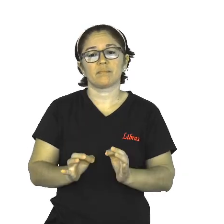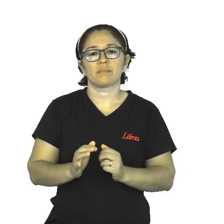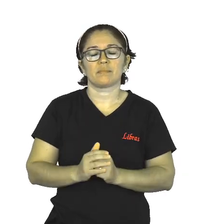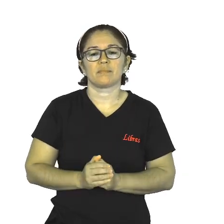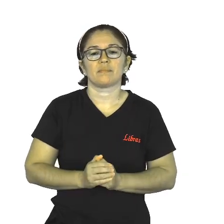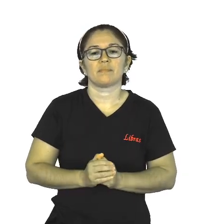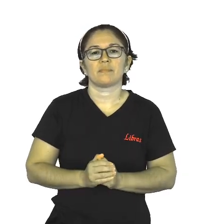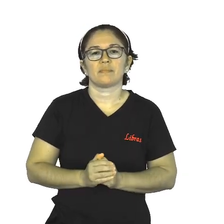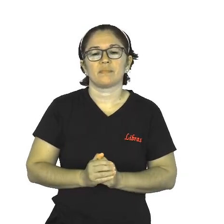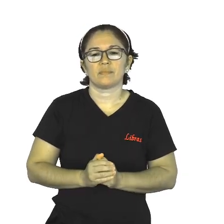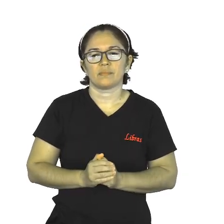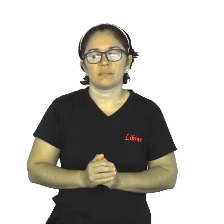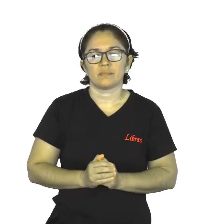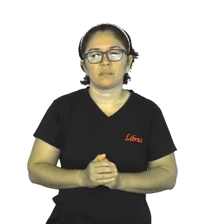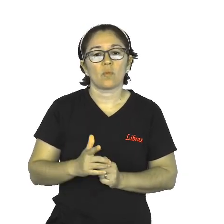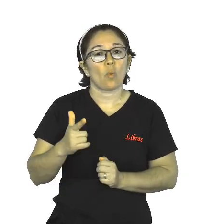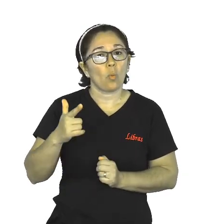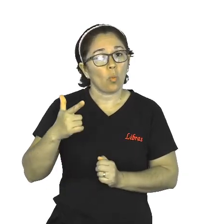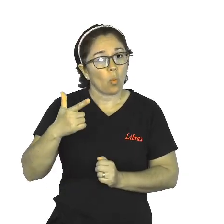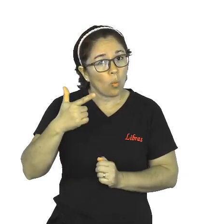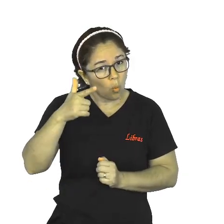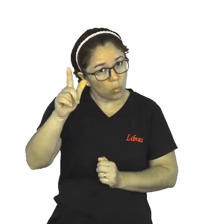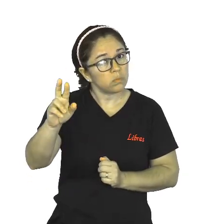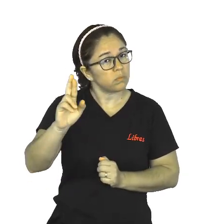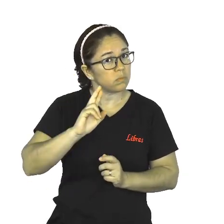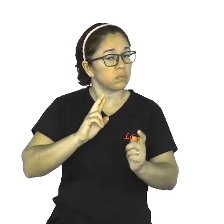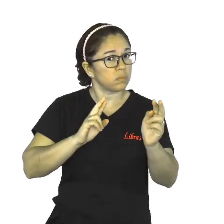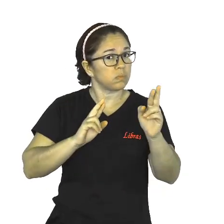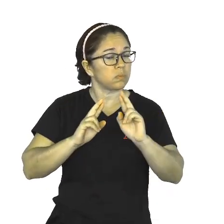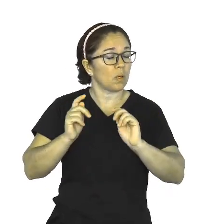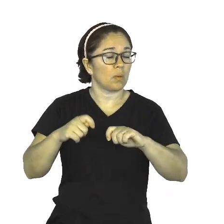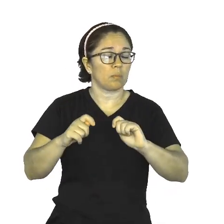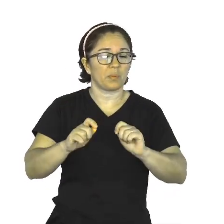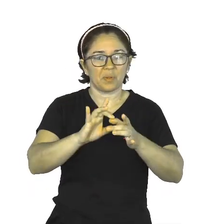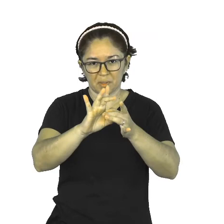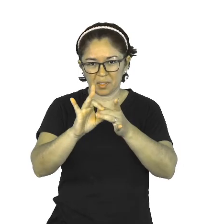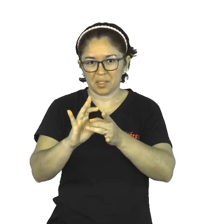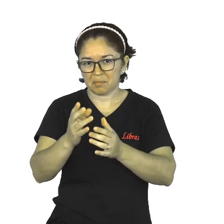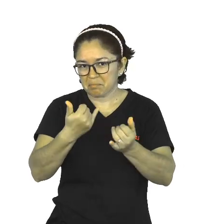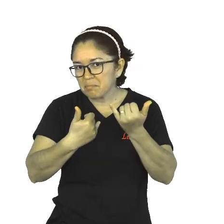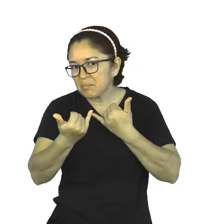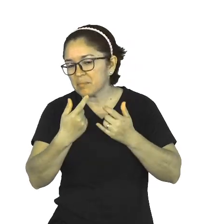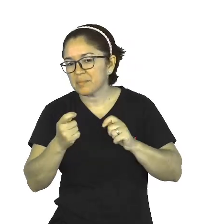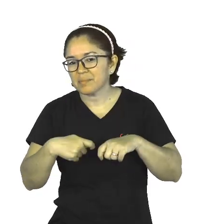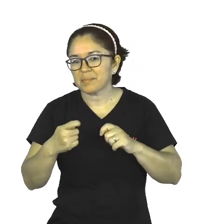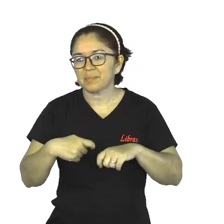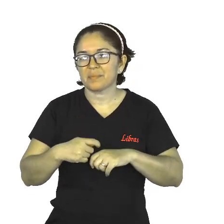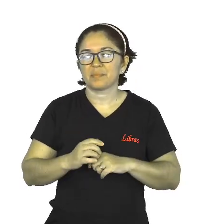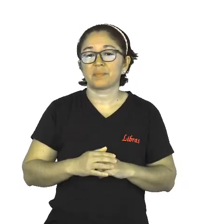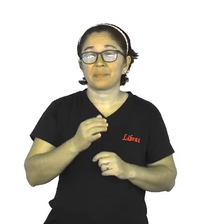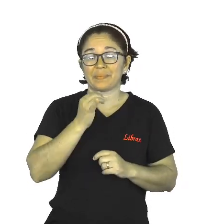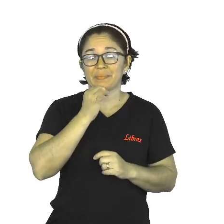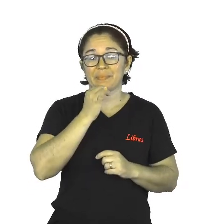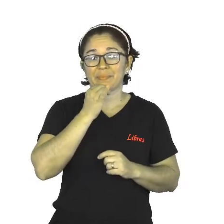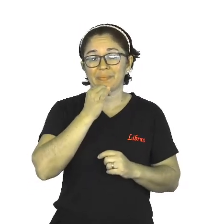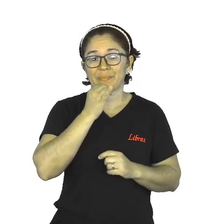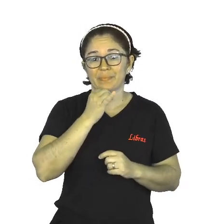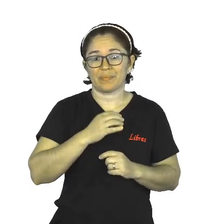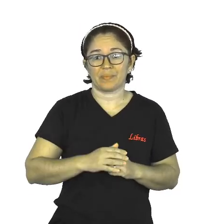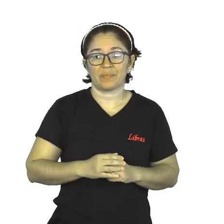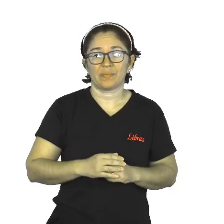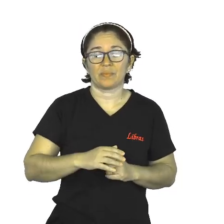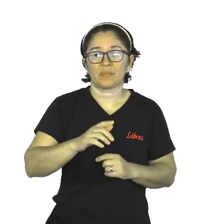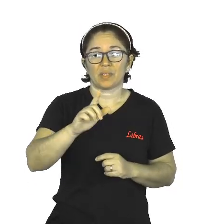Mas ouvi outras respostas. Vão falando. José está sentado atrás